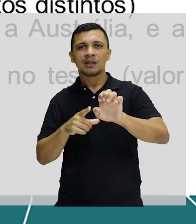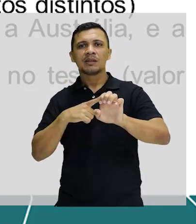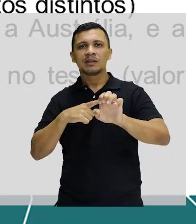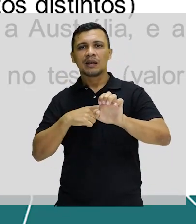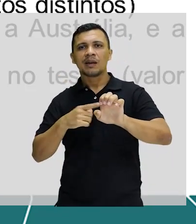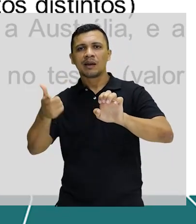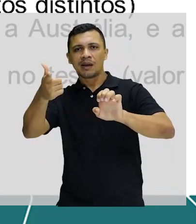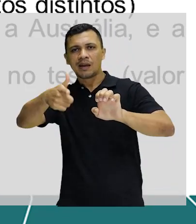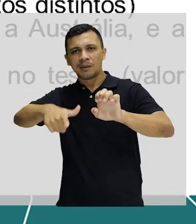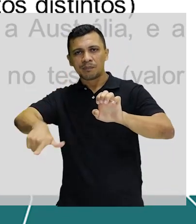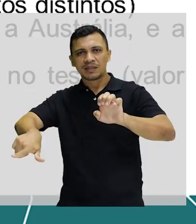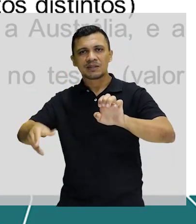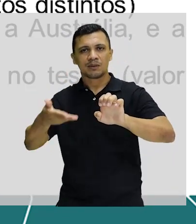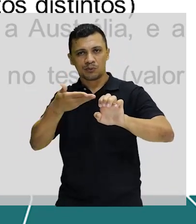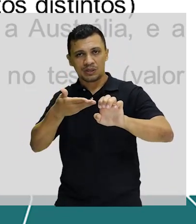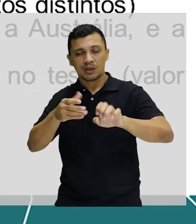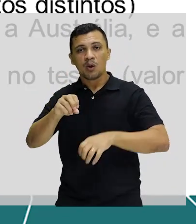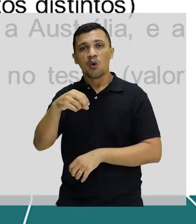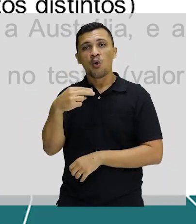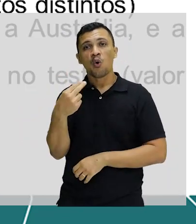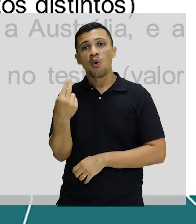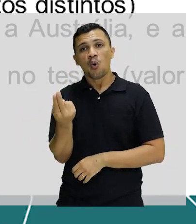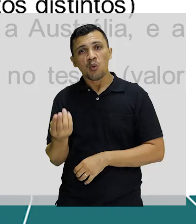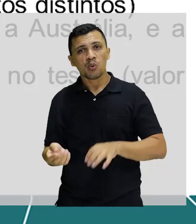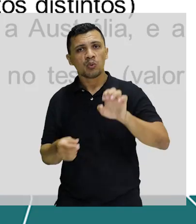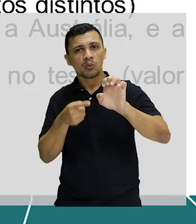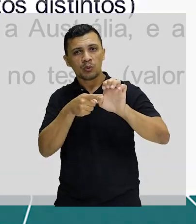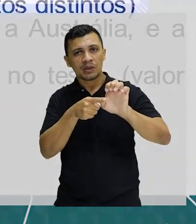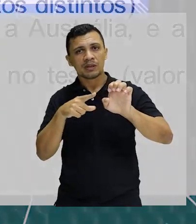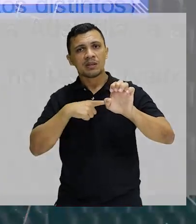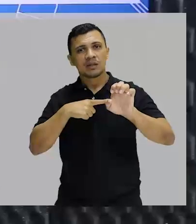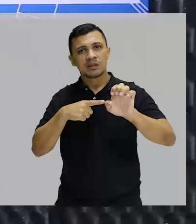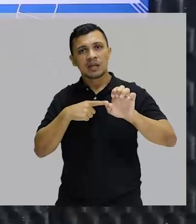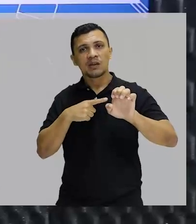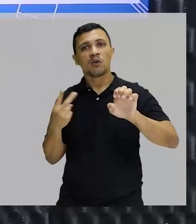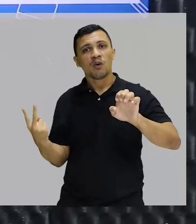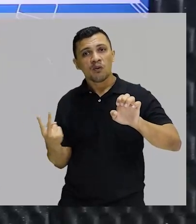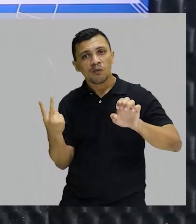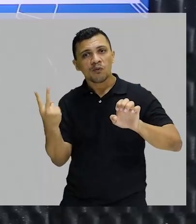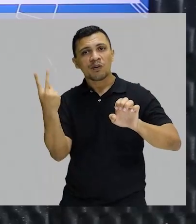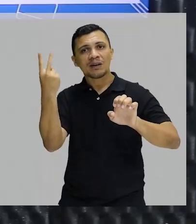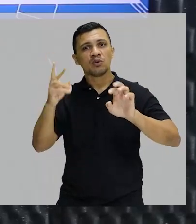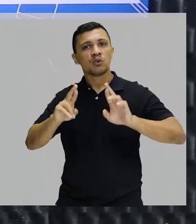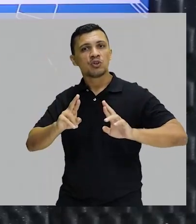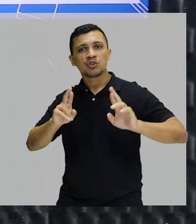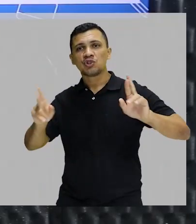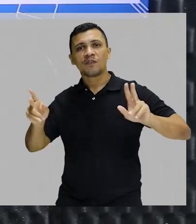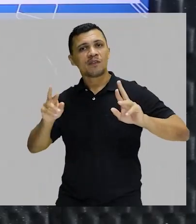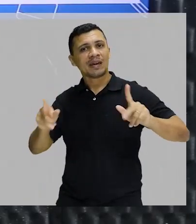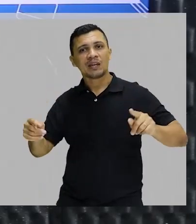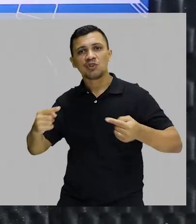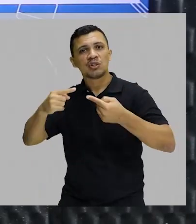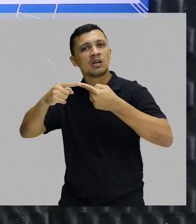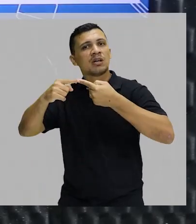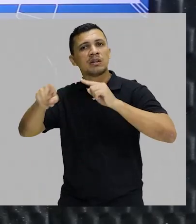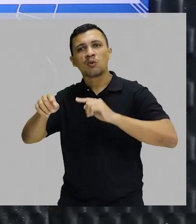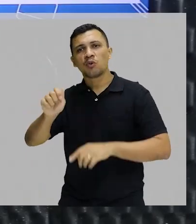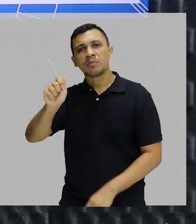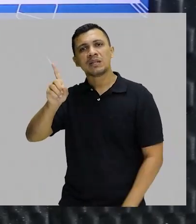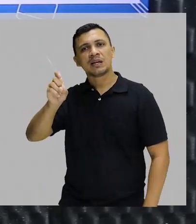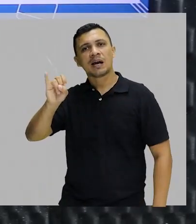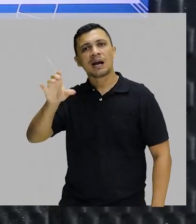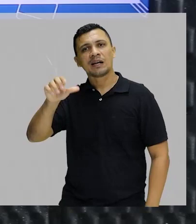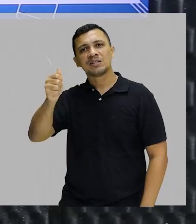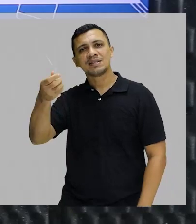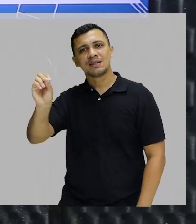enfática da conjunção i, ou quando a conjunção transmite um valor diferente de uma adição, quando ela não dá ideia de adição.